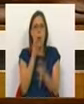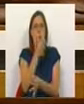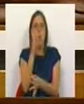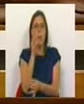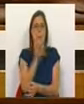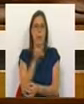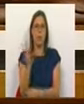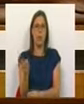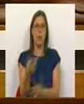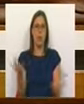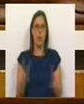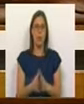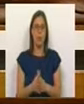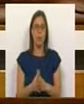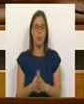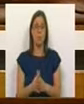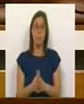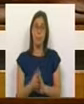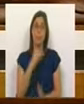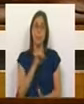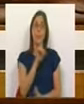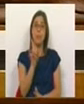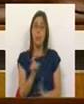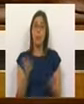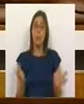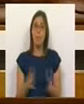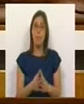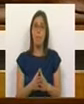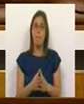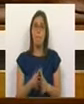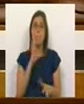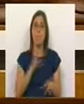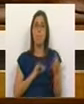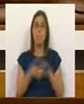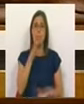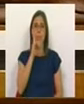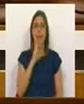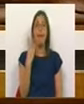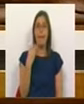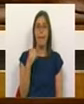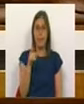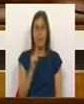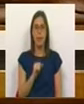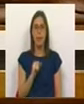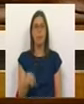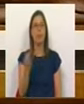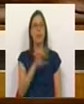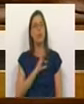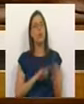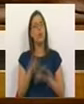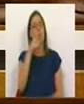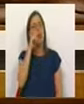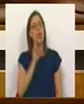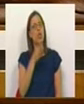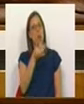11 milhões de euros. Cabe perguntar, portanto, à senhora deputada Catarina Martins e ao senhor